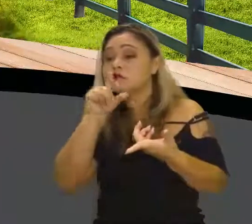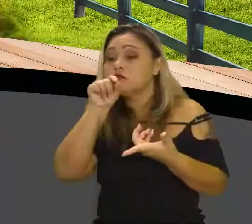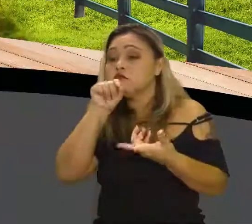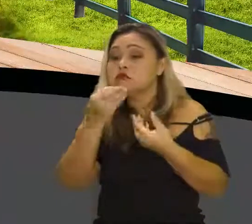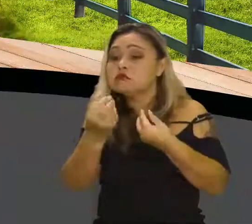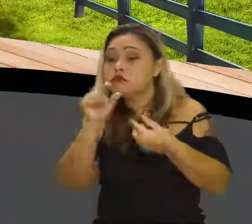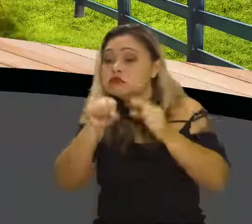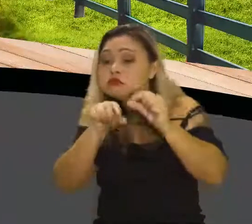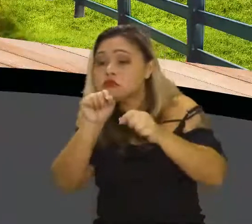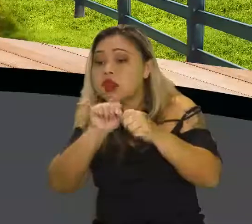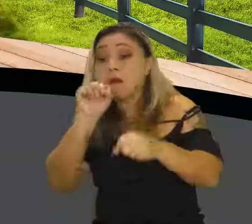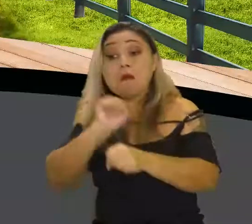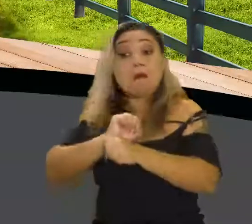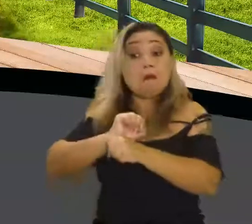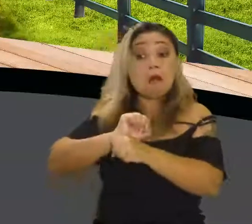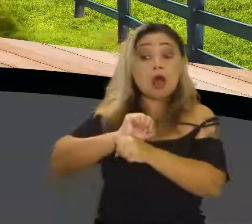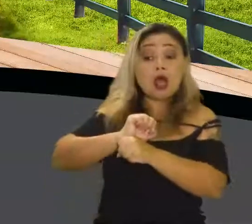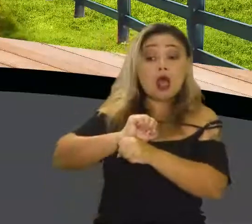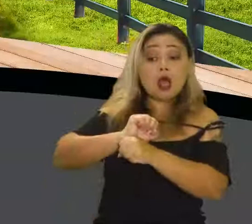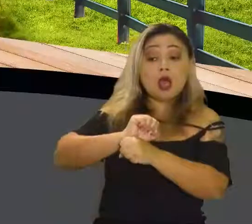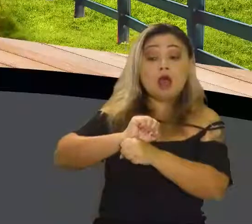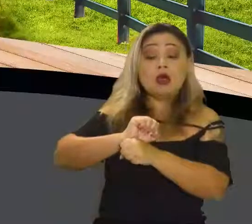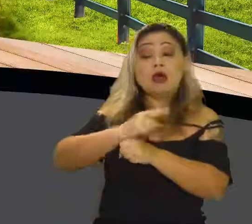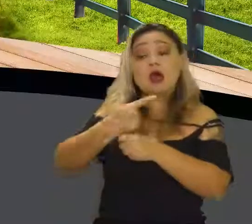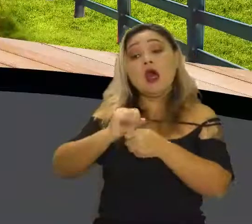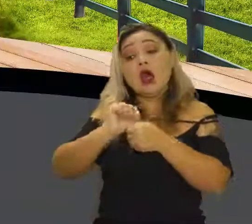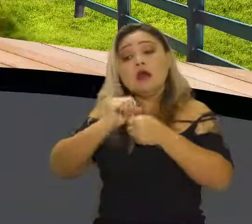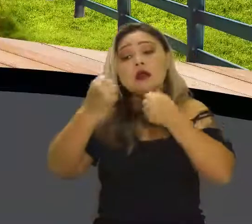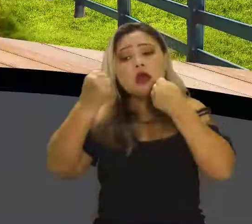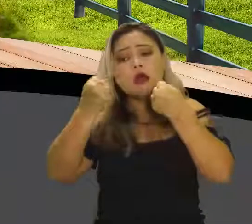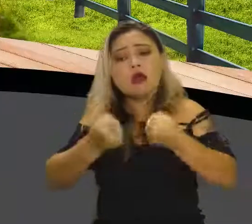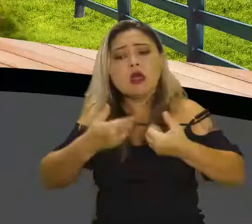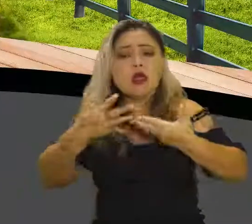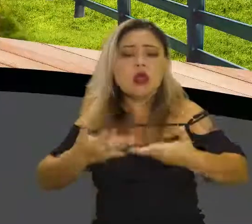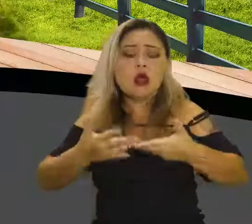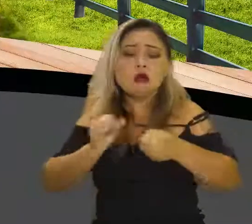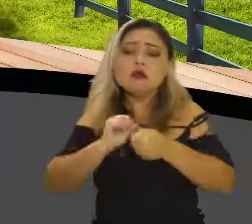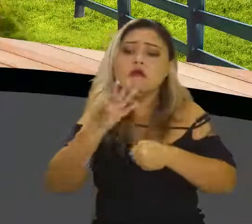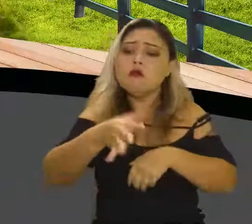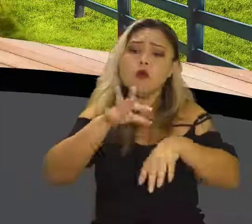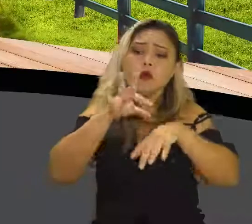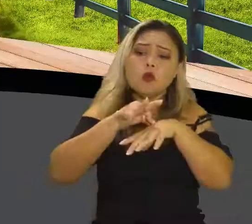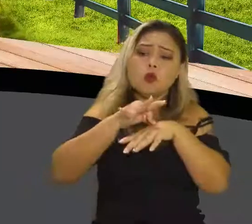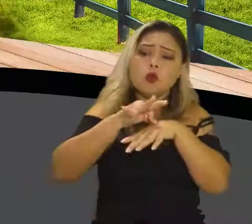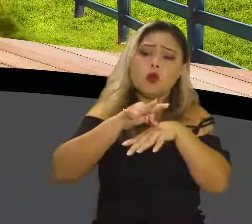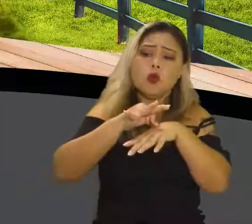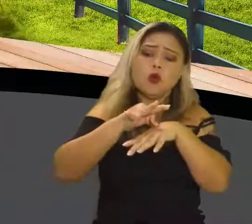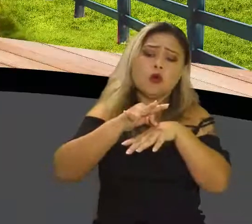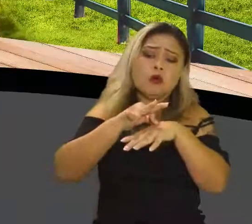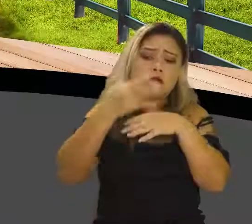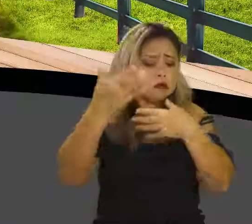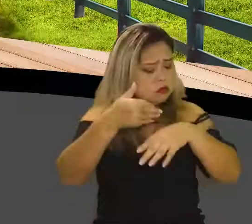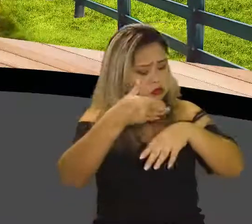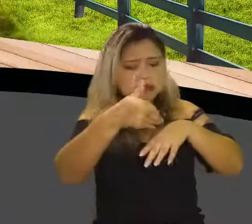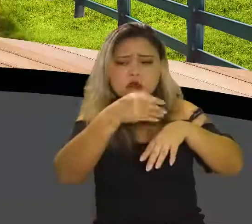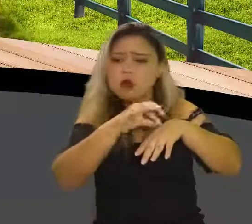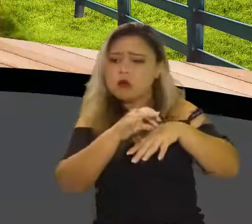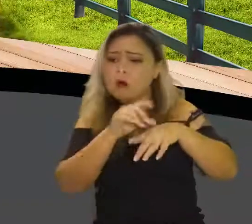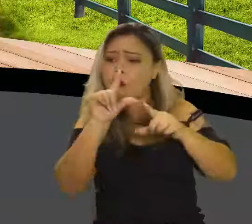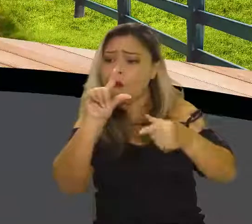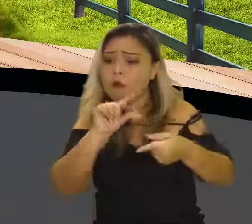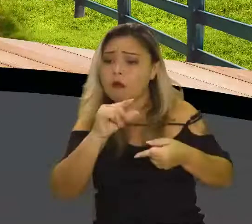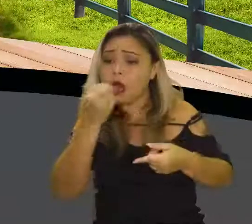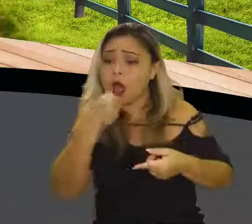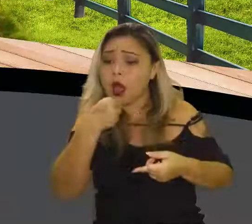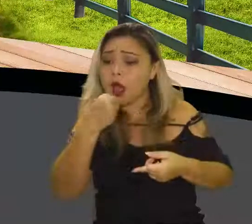de se alimentar, ela tem uma queda de peso, se ela for para corte, vai cair o desenvolvimento dela e